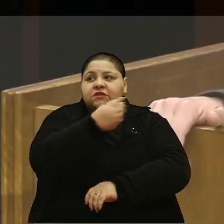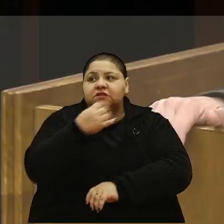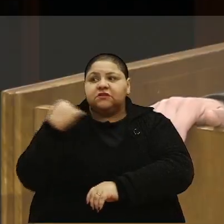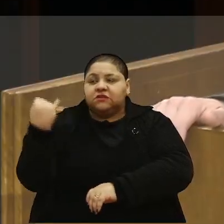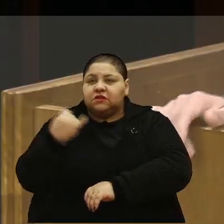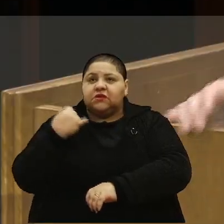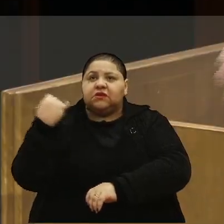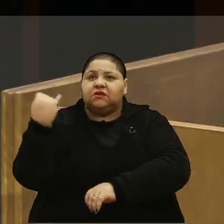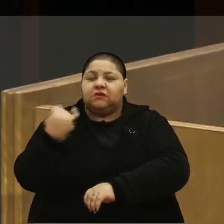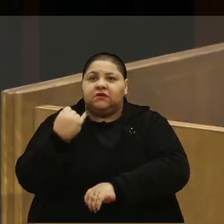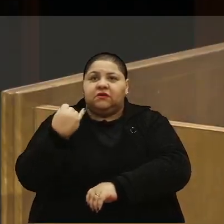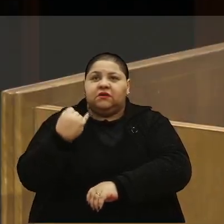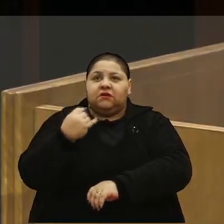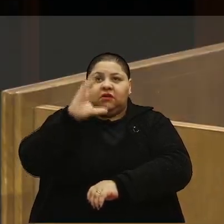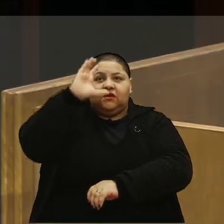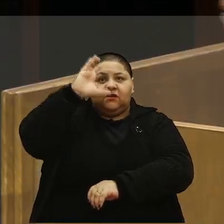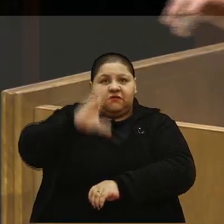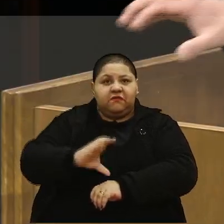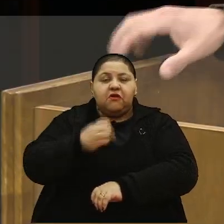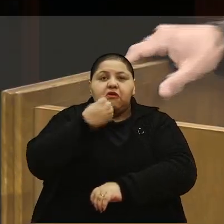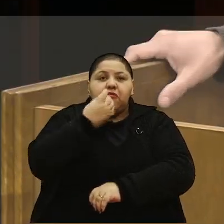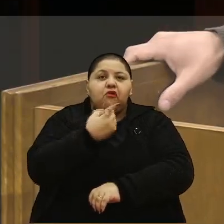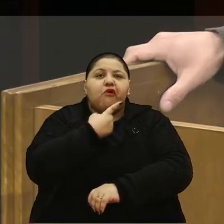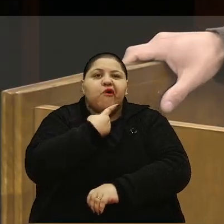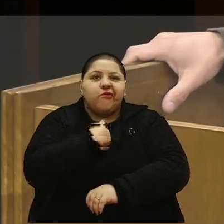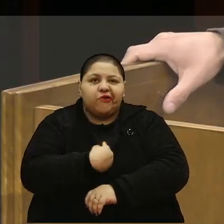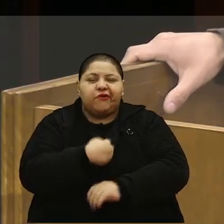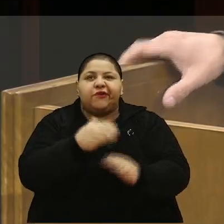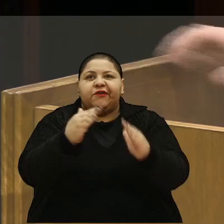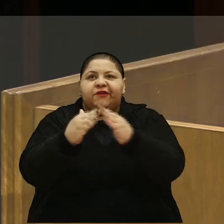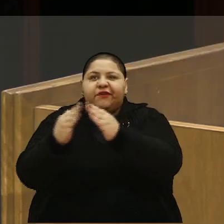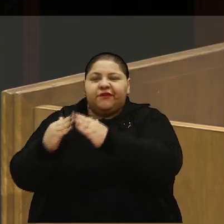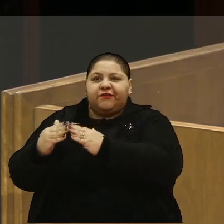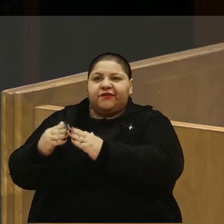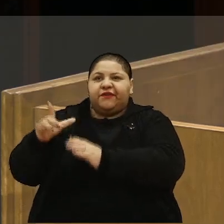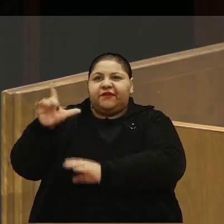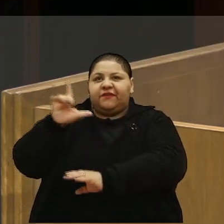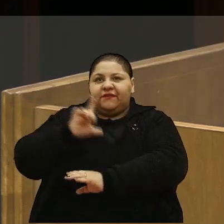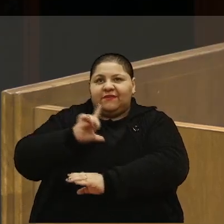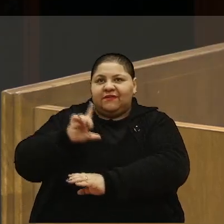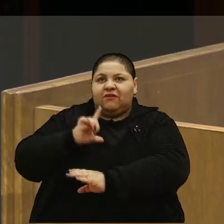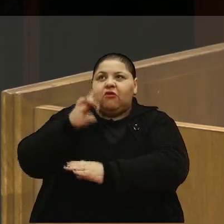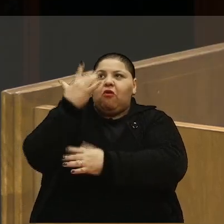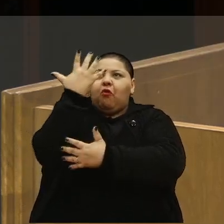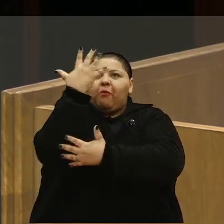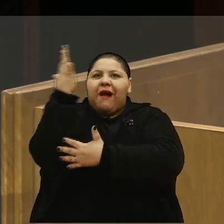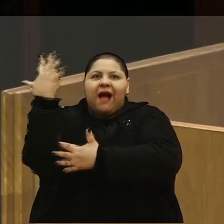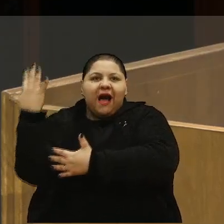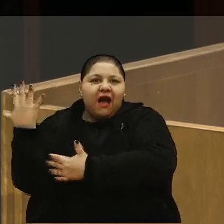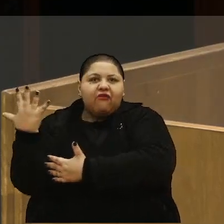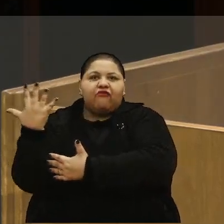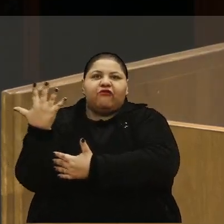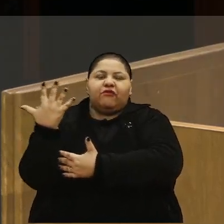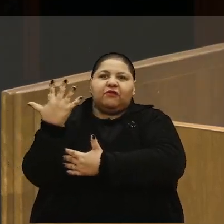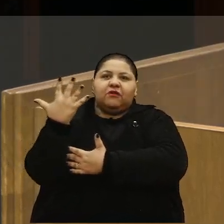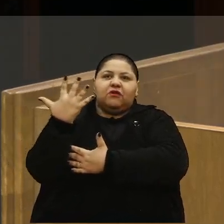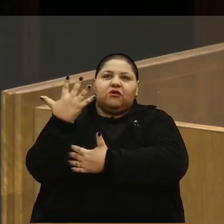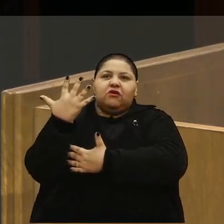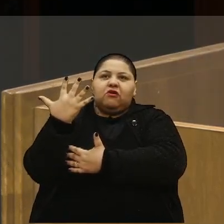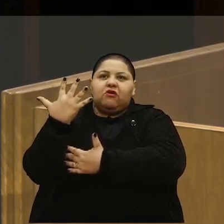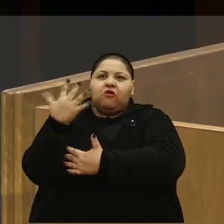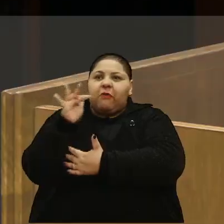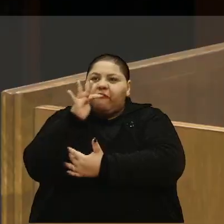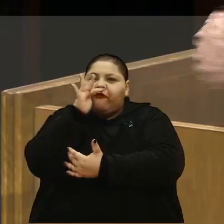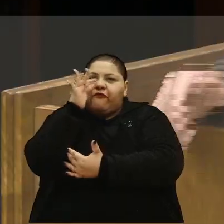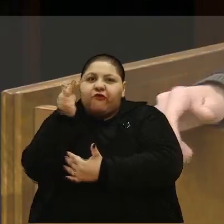importante, quando o cidadão de boa vontade, o morador, quer ter uma árvore, quer ter uma planta